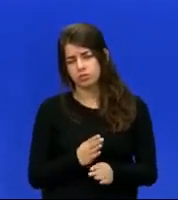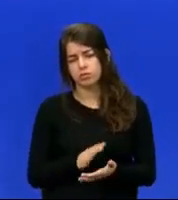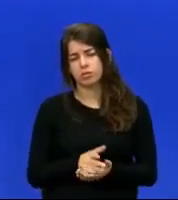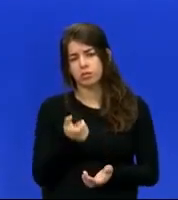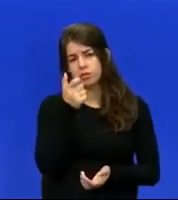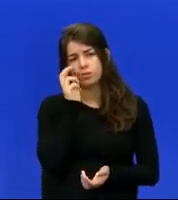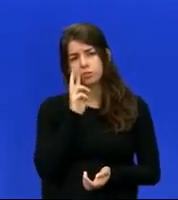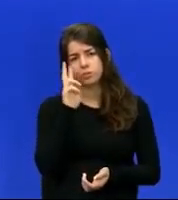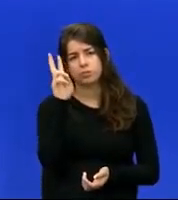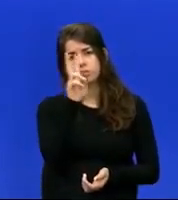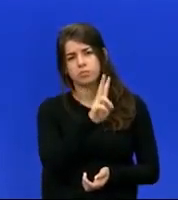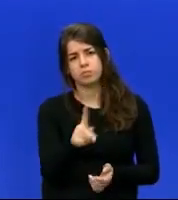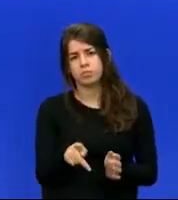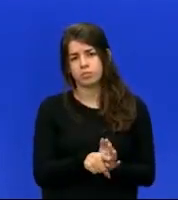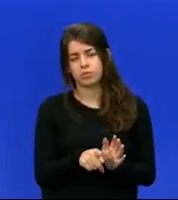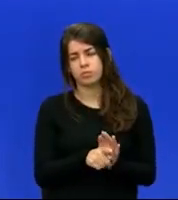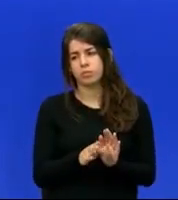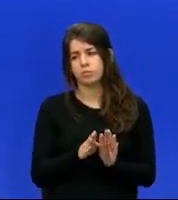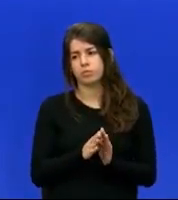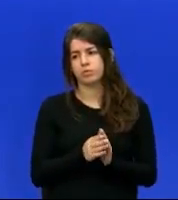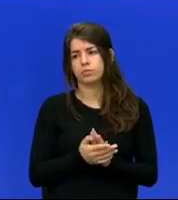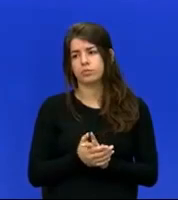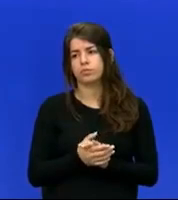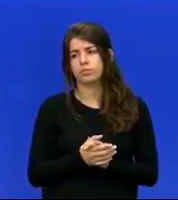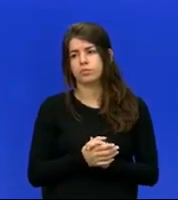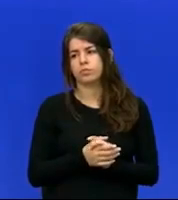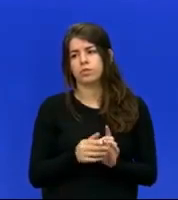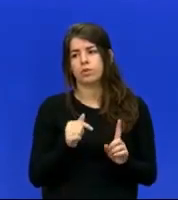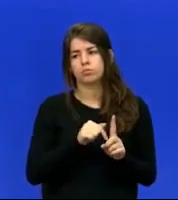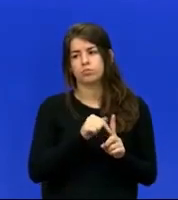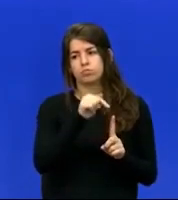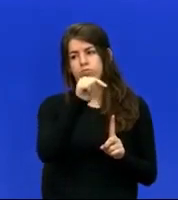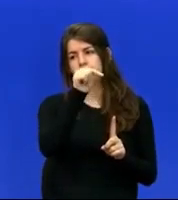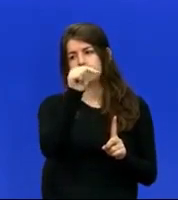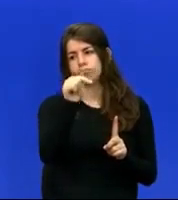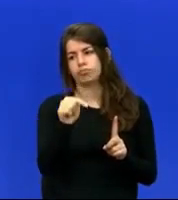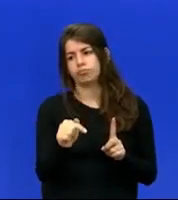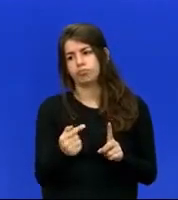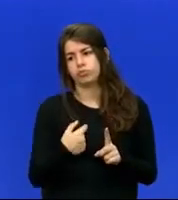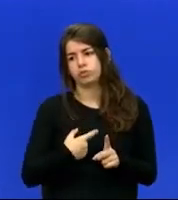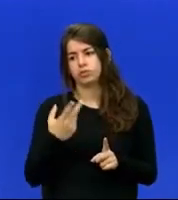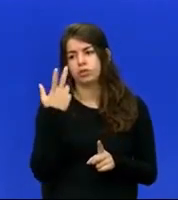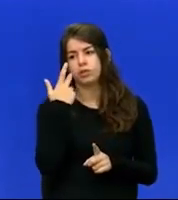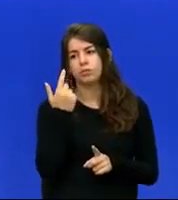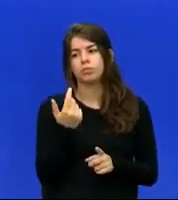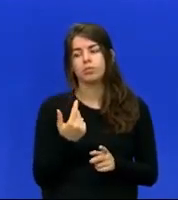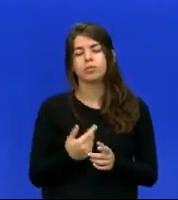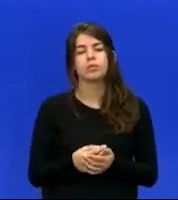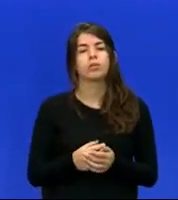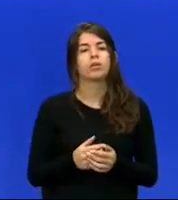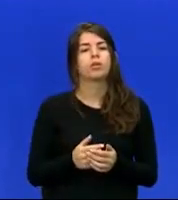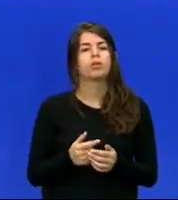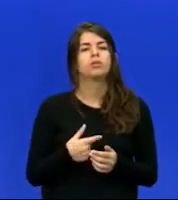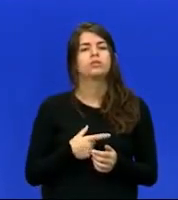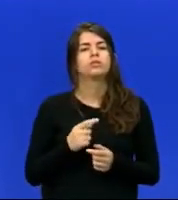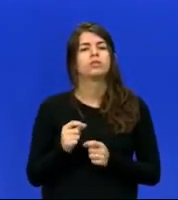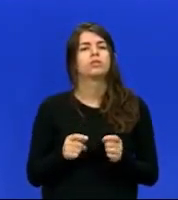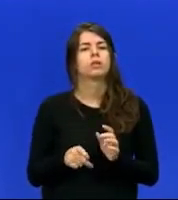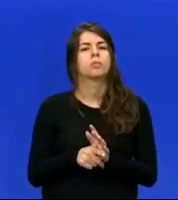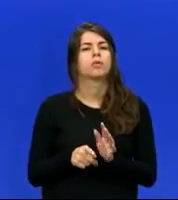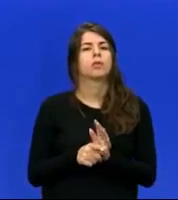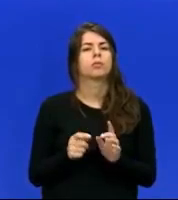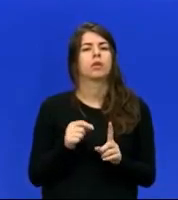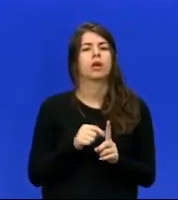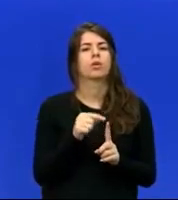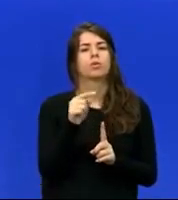está vendo agora é uma curva, né, relacionada a normal. Da onde você tirou essa relação dessa